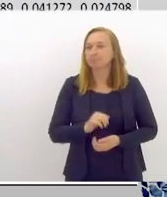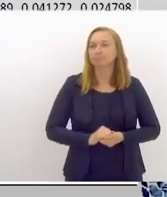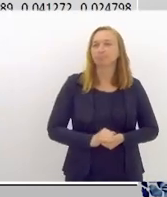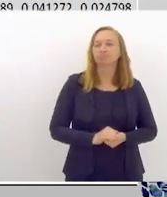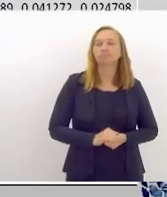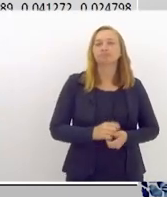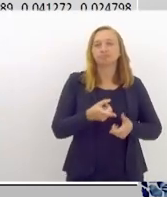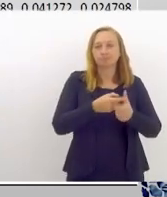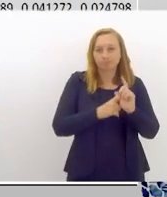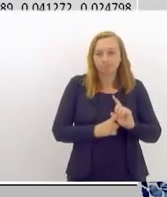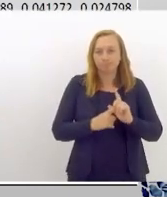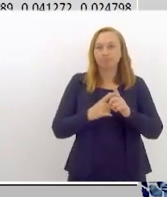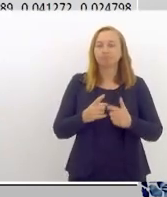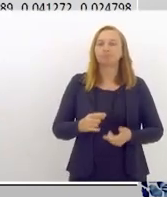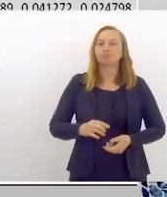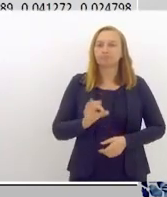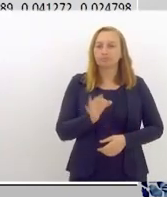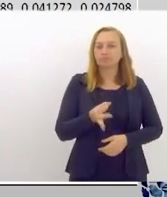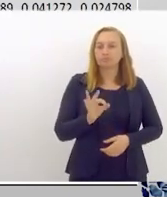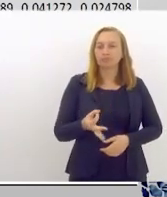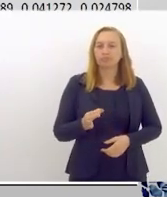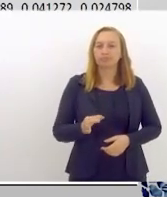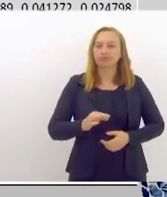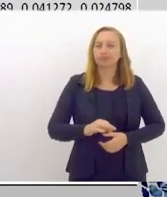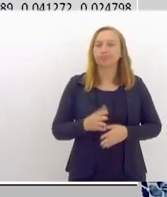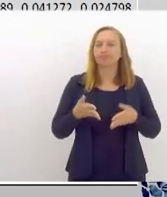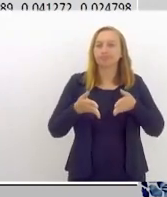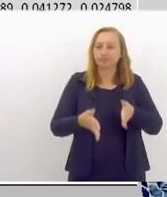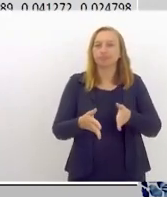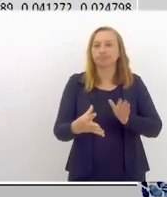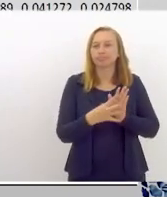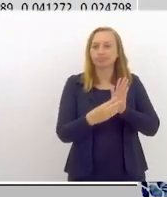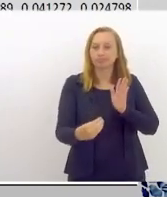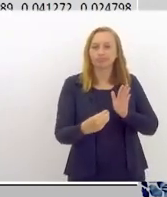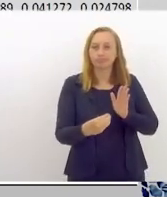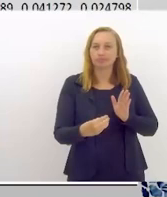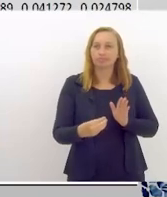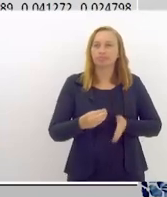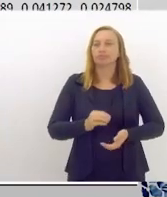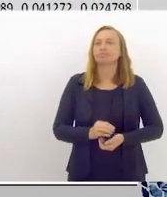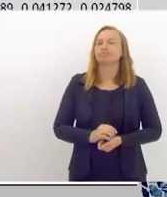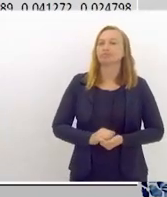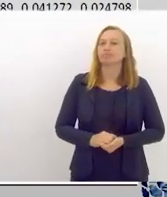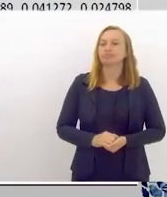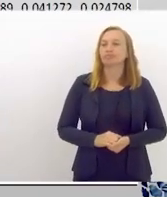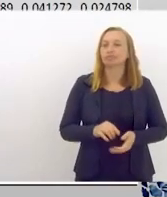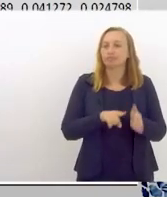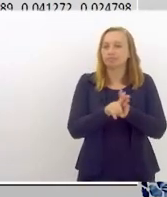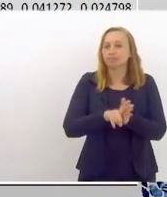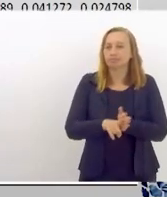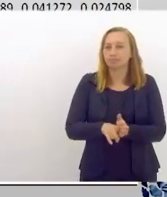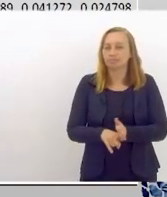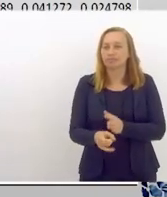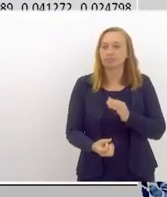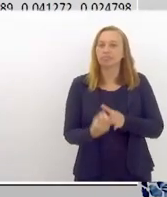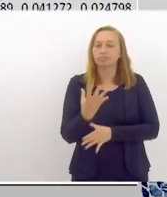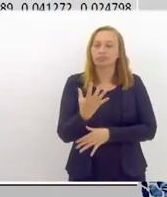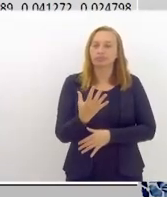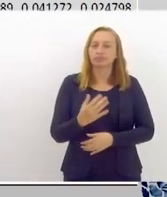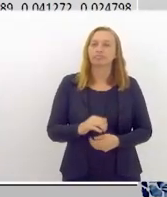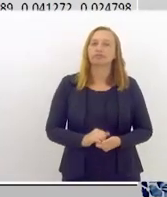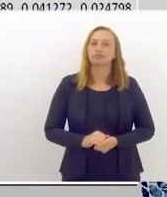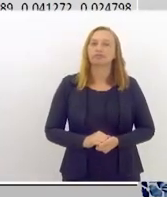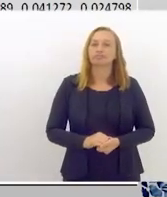interdependência é justamente o ponto focal do modelo isso é um produto que permite fazer análise de cadeias produtivas e seus